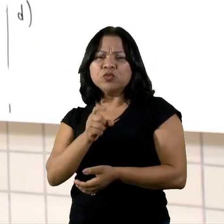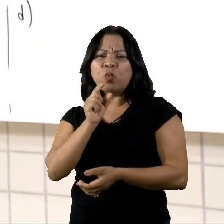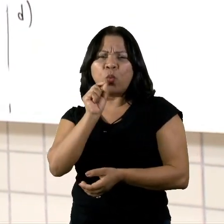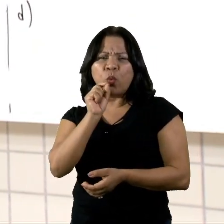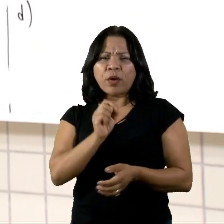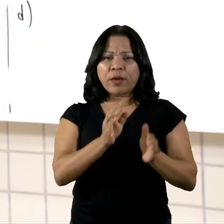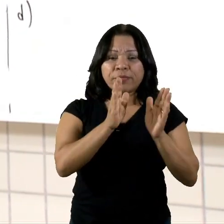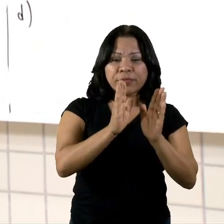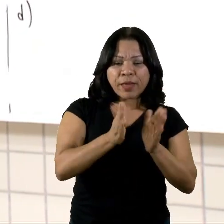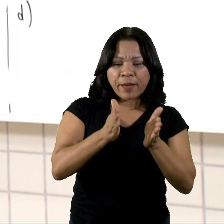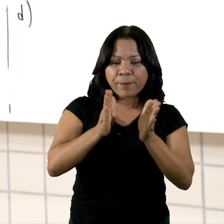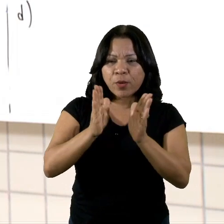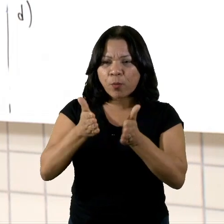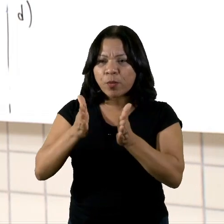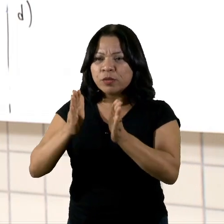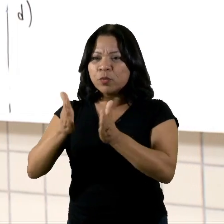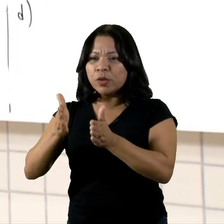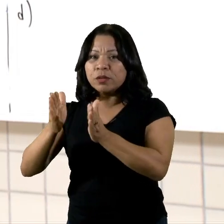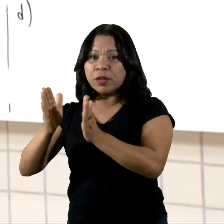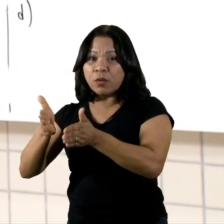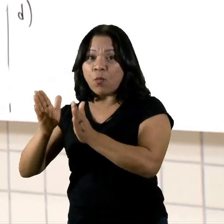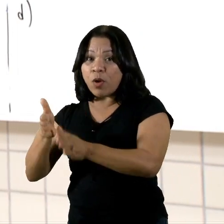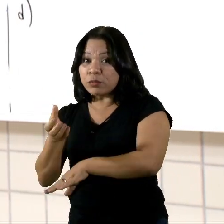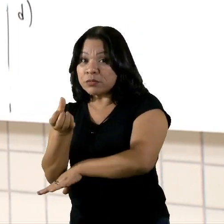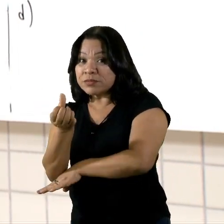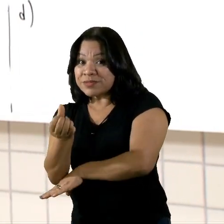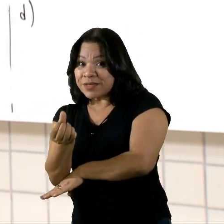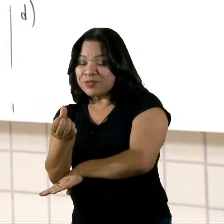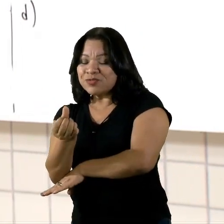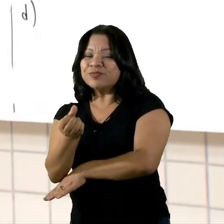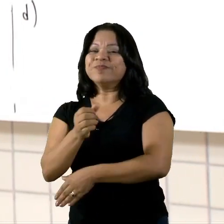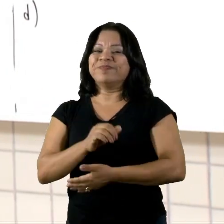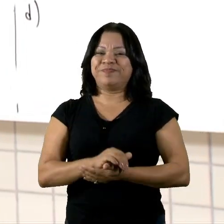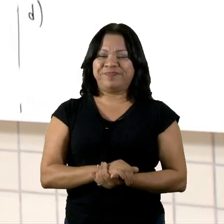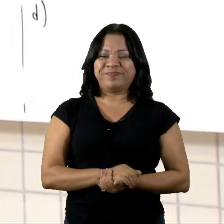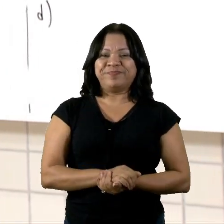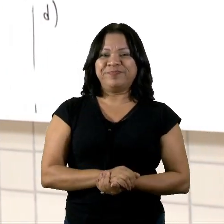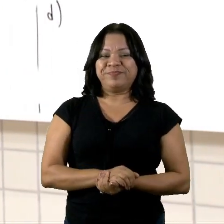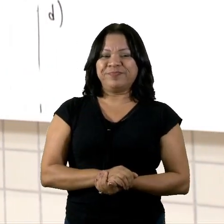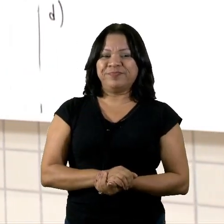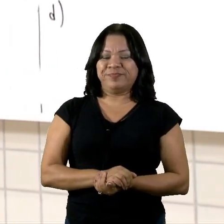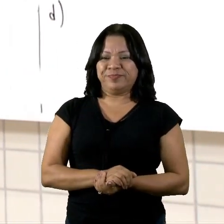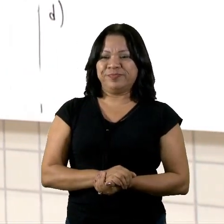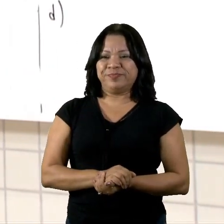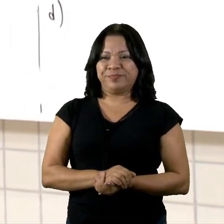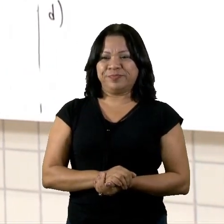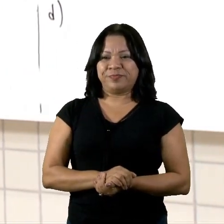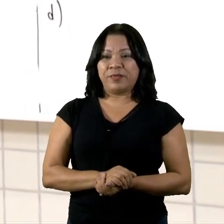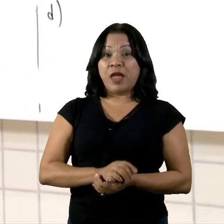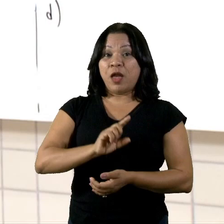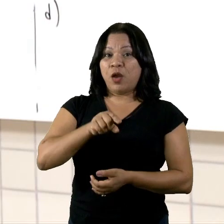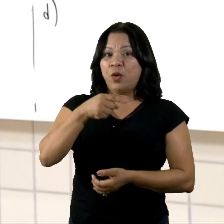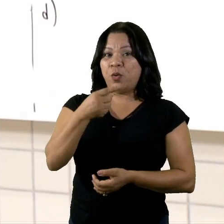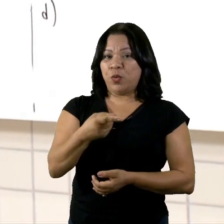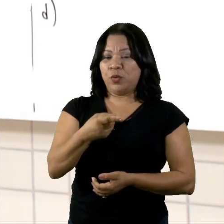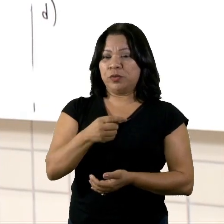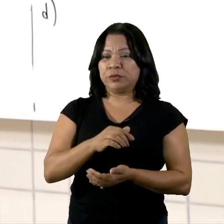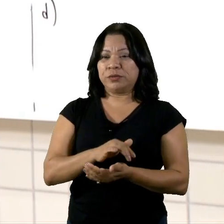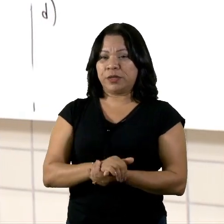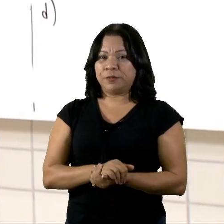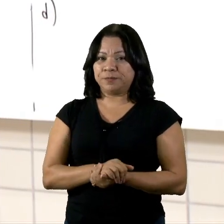algébrica? Uma, duas, três, quatro, cinco, seis termos, tudo bem? Uma outra coisa. A